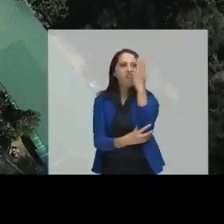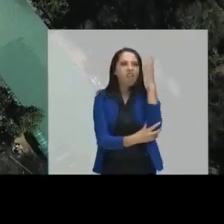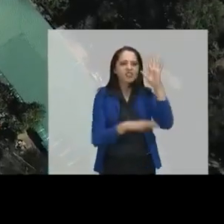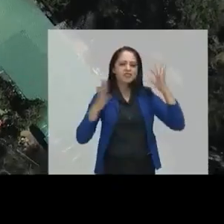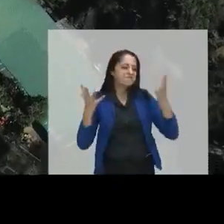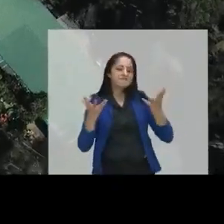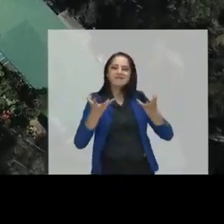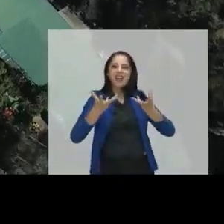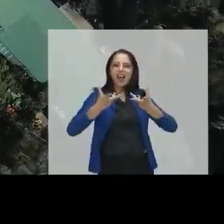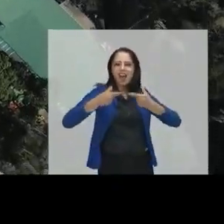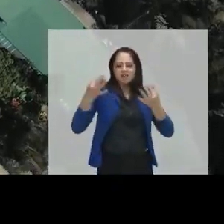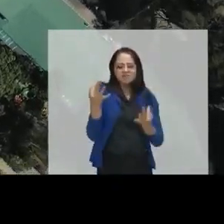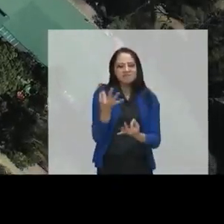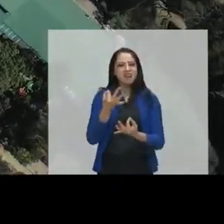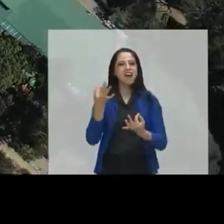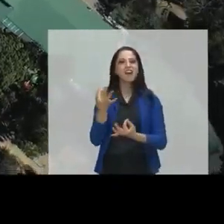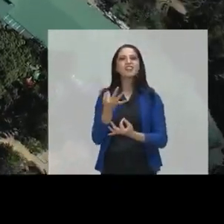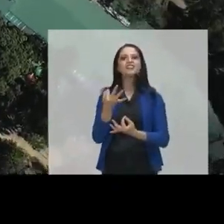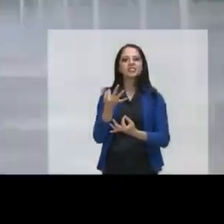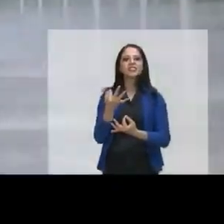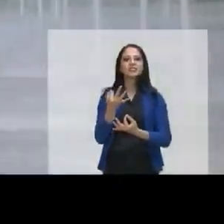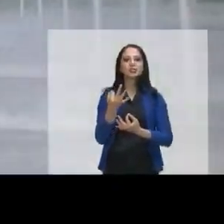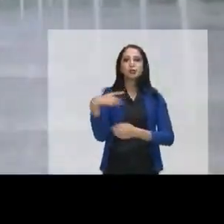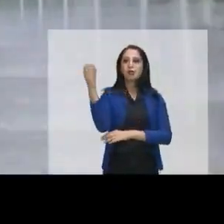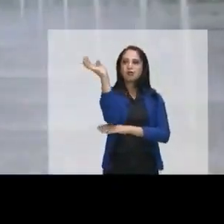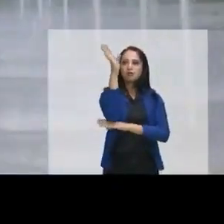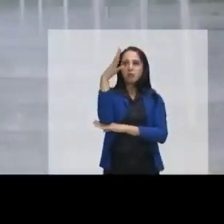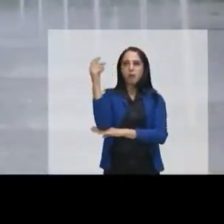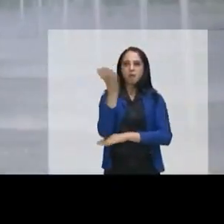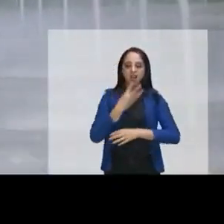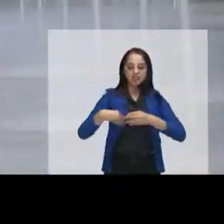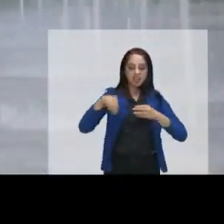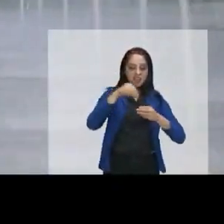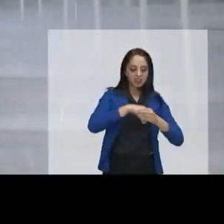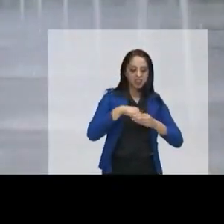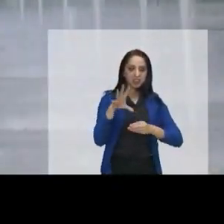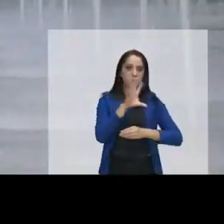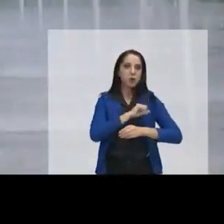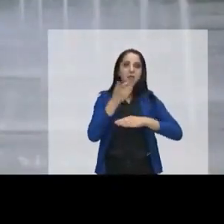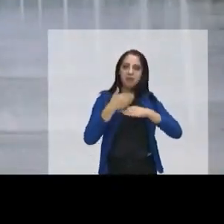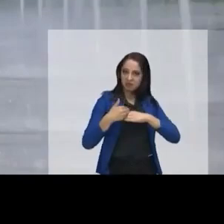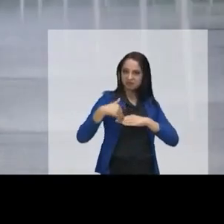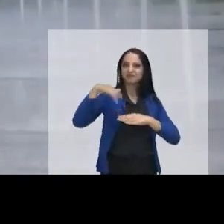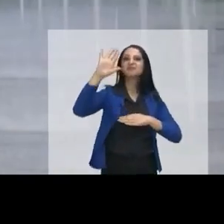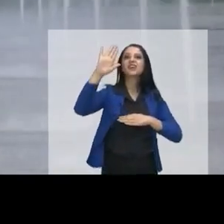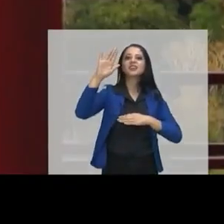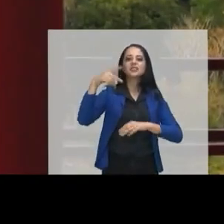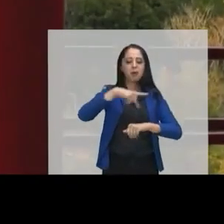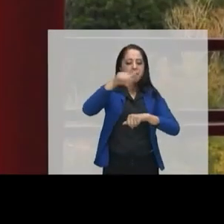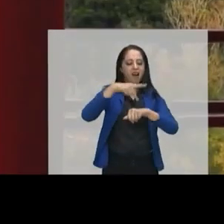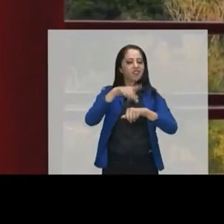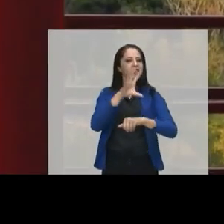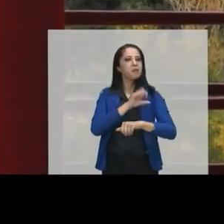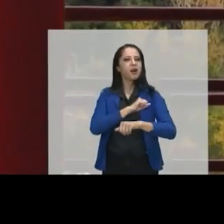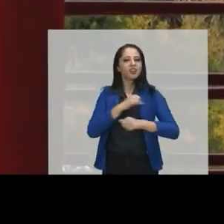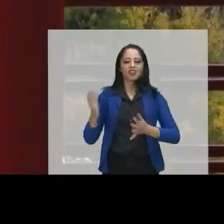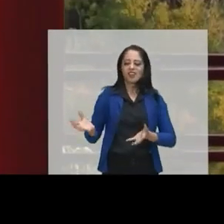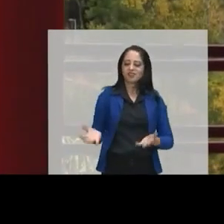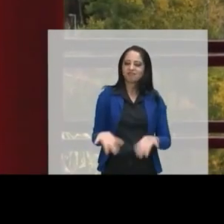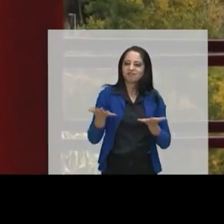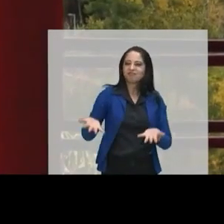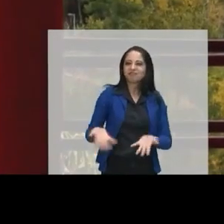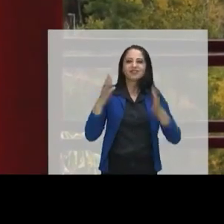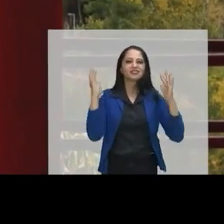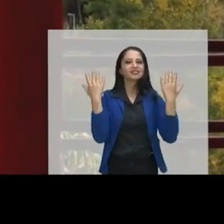bosques tem mais vida nossa vida no teu mais amores ó pátria am